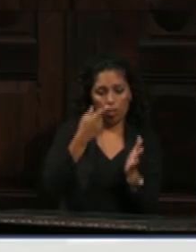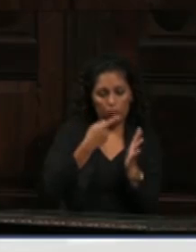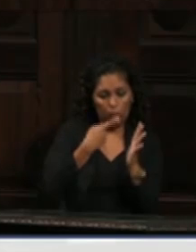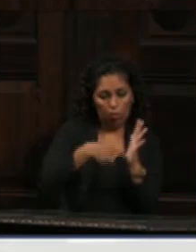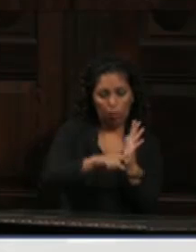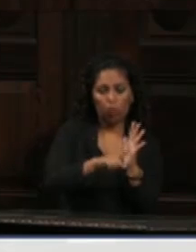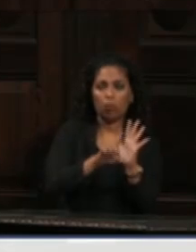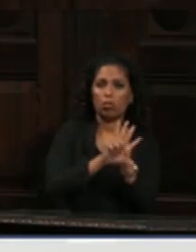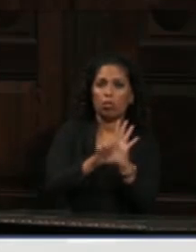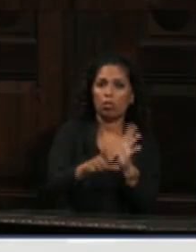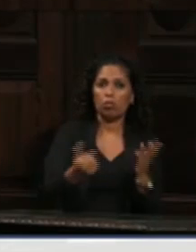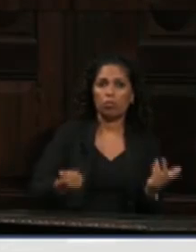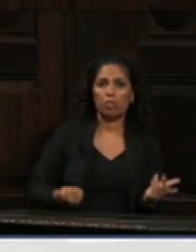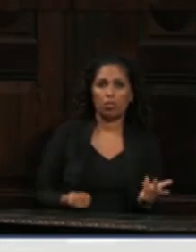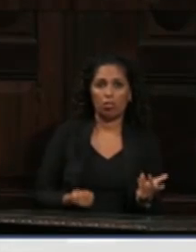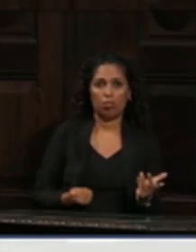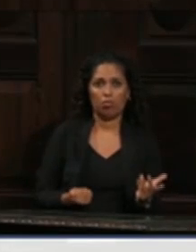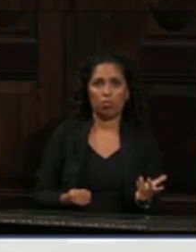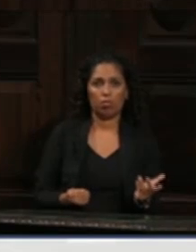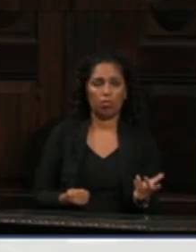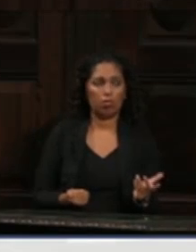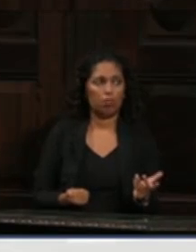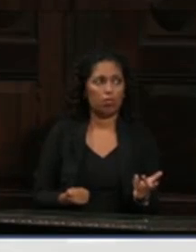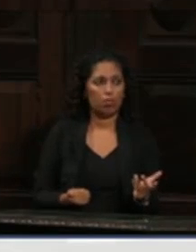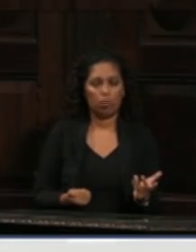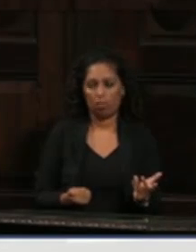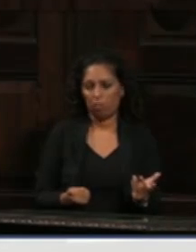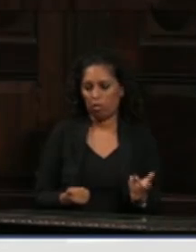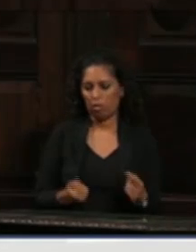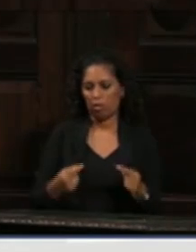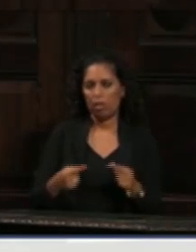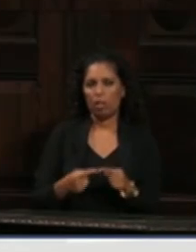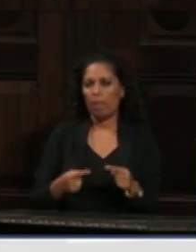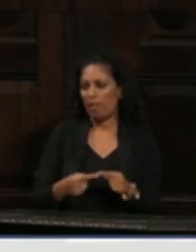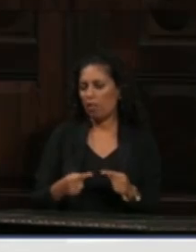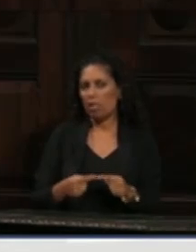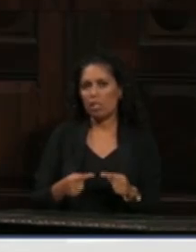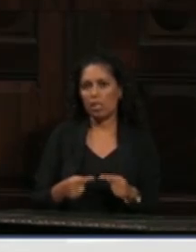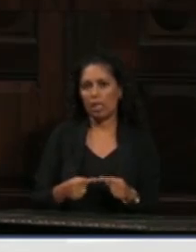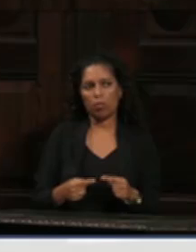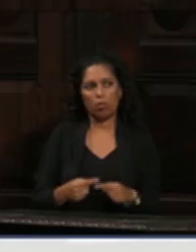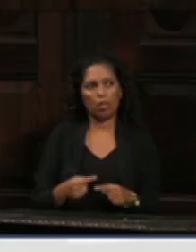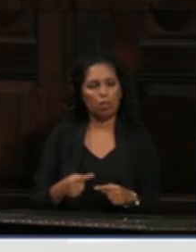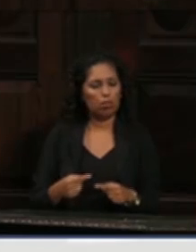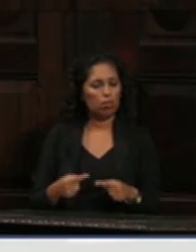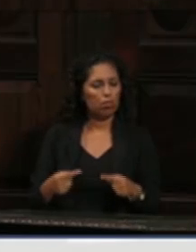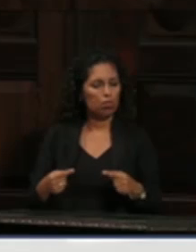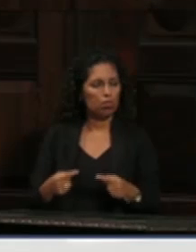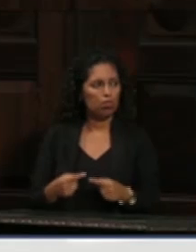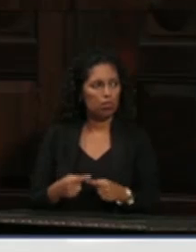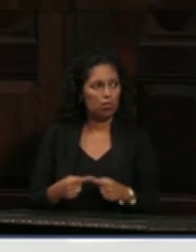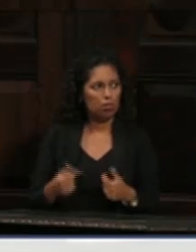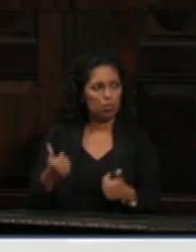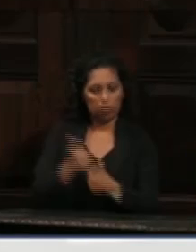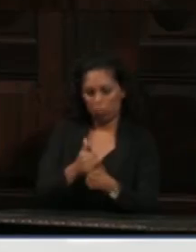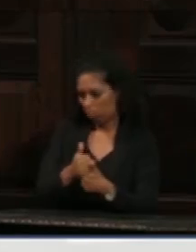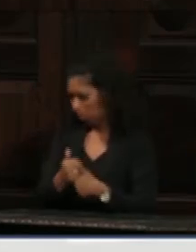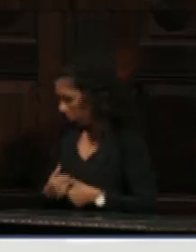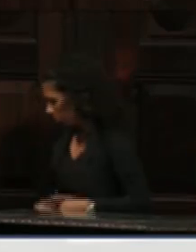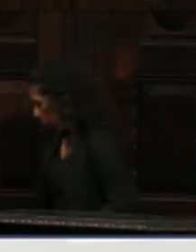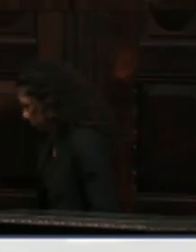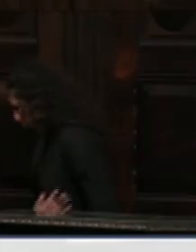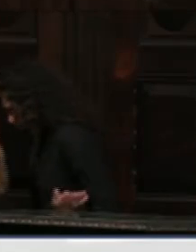E cumprir o regimento significa ou dar posse